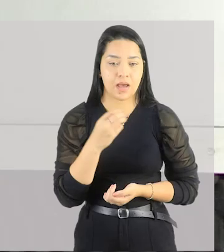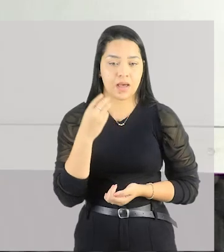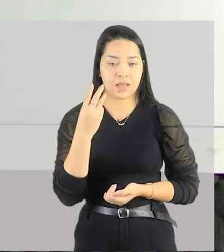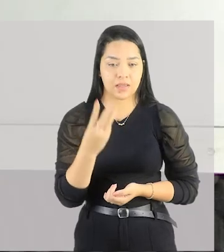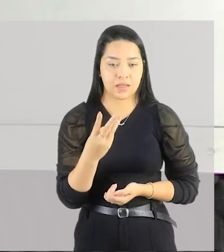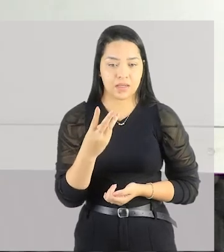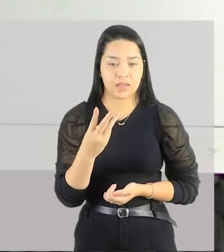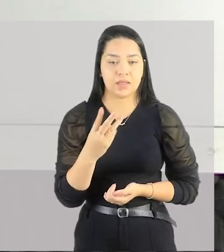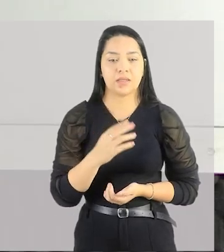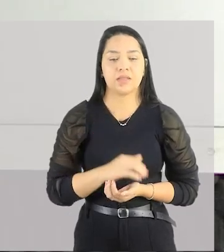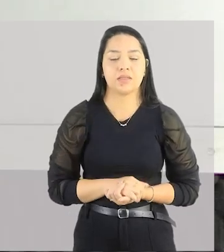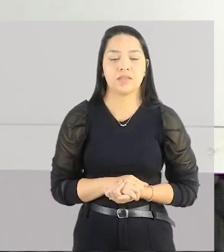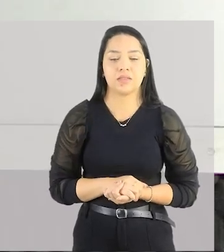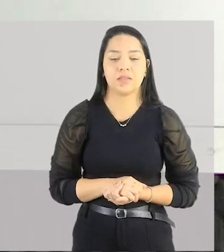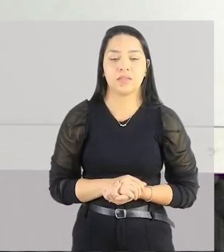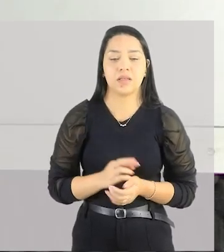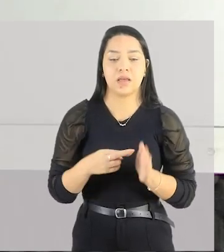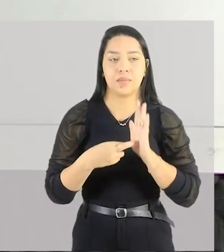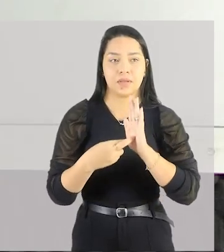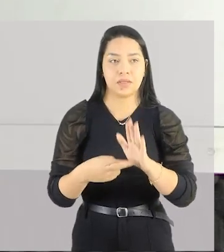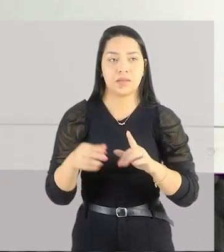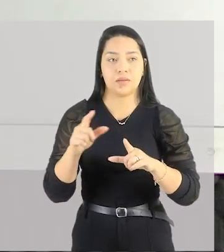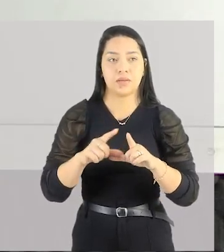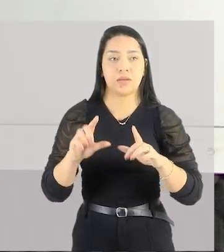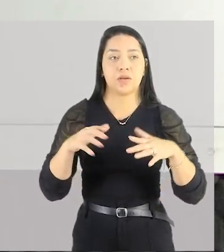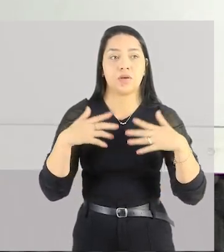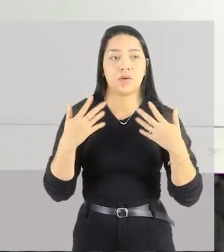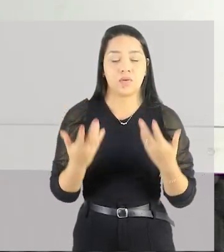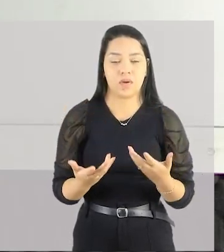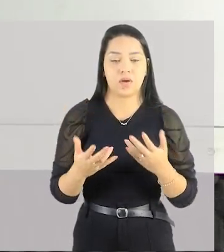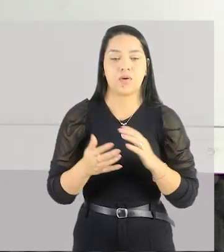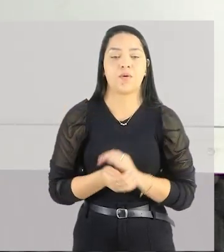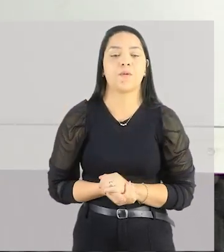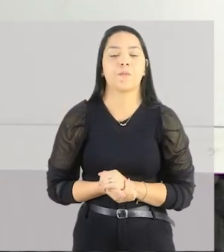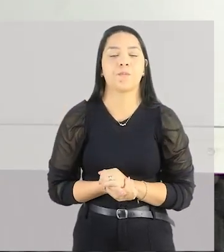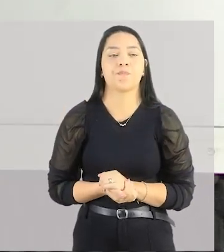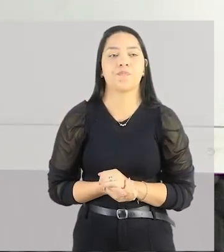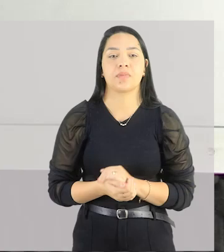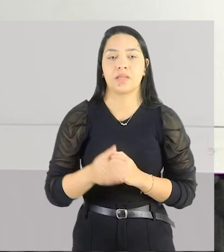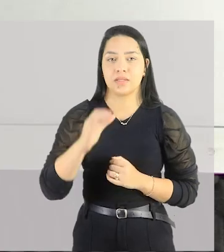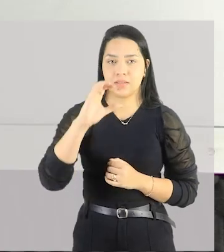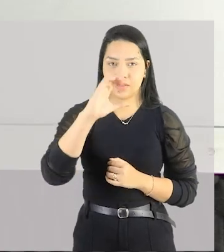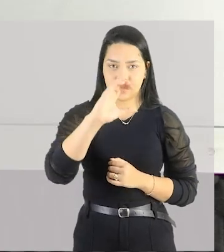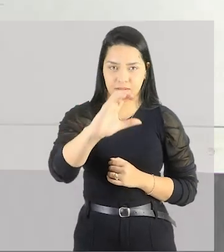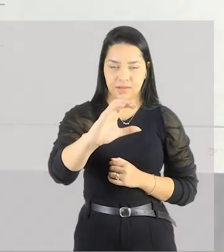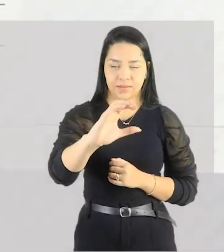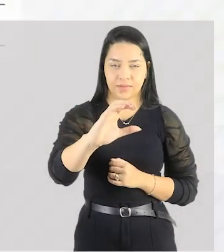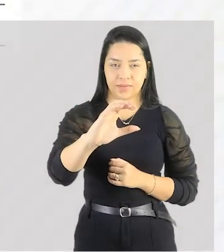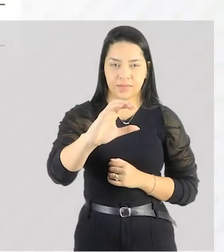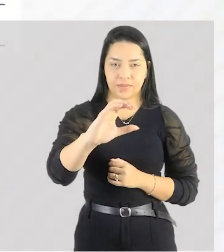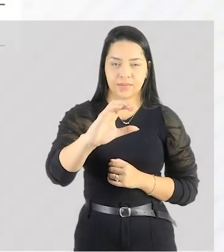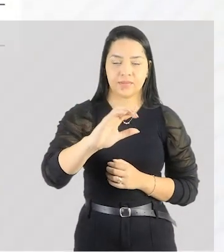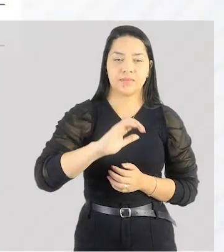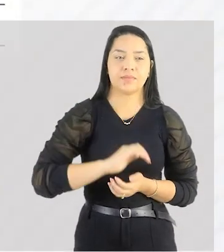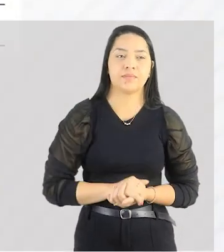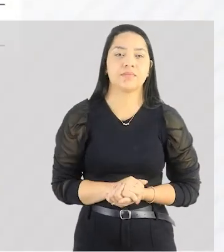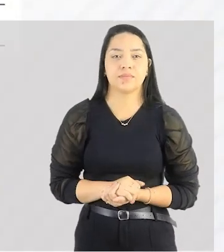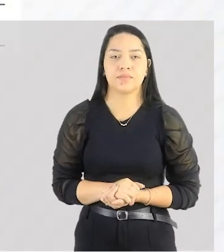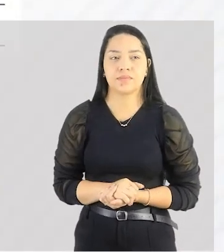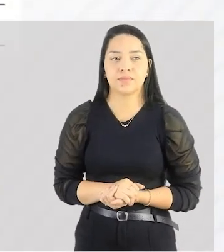e a máquina 3 está representada em qual alternativa? Alternativa letra